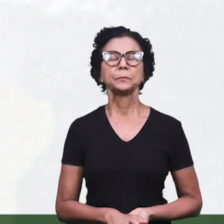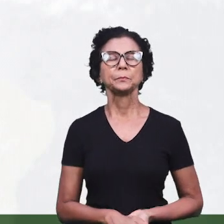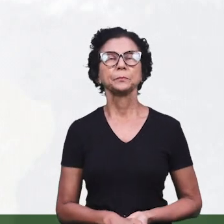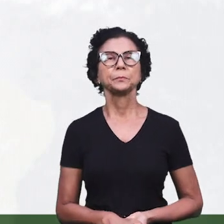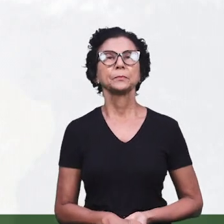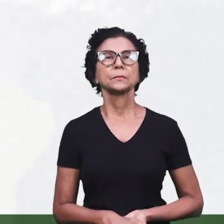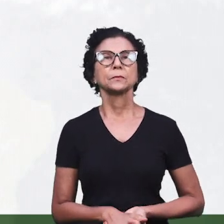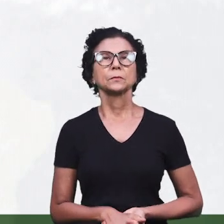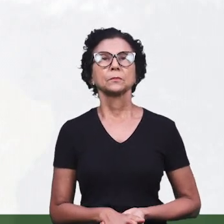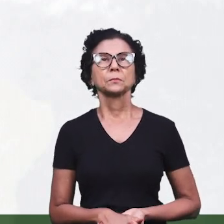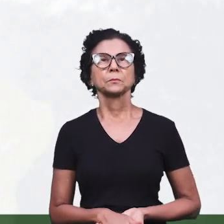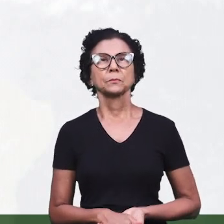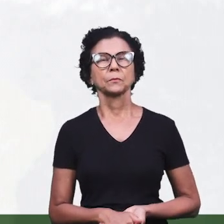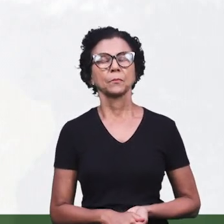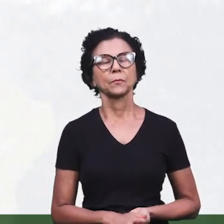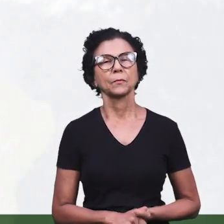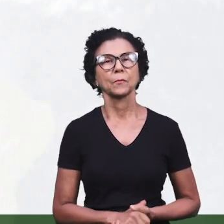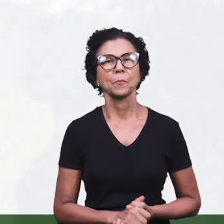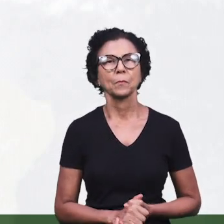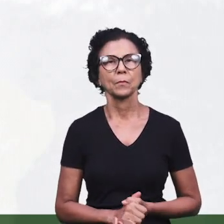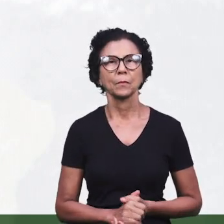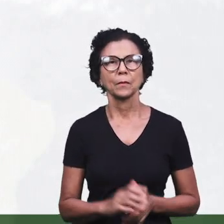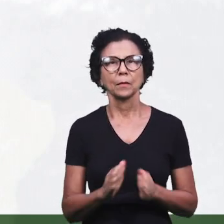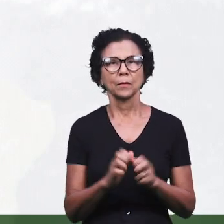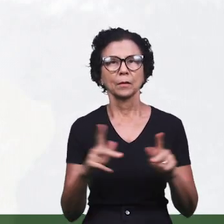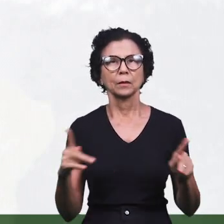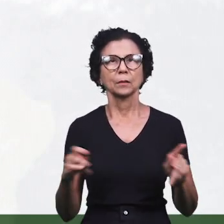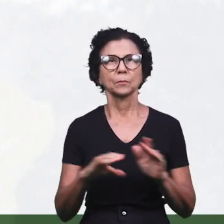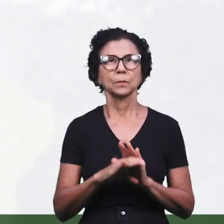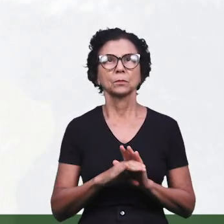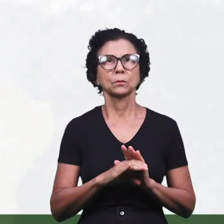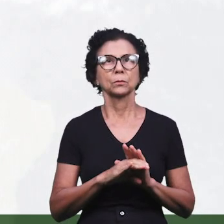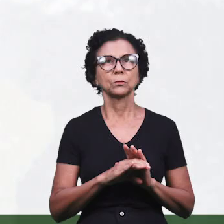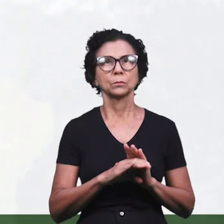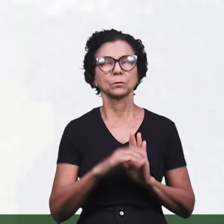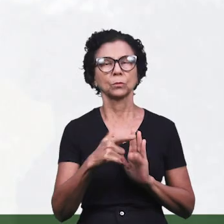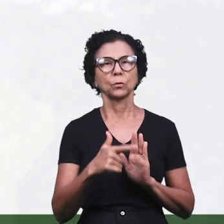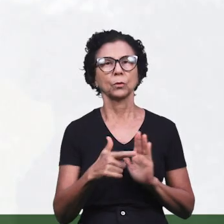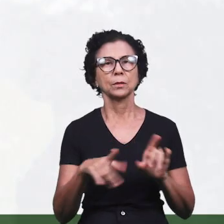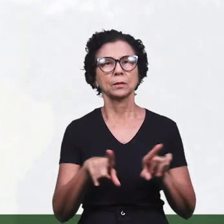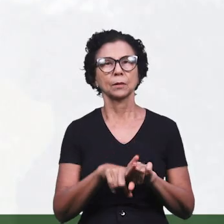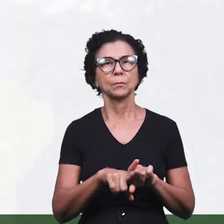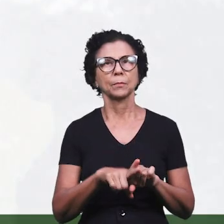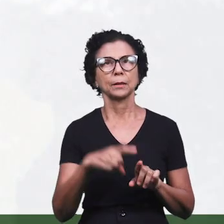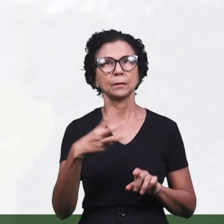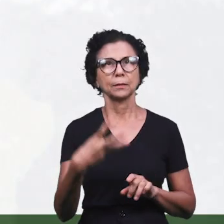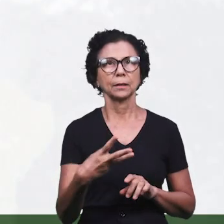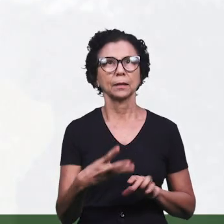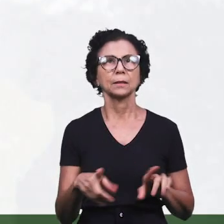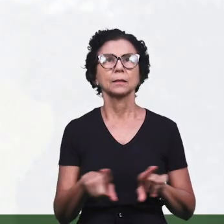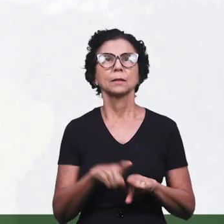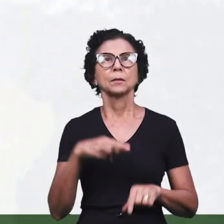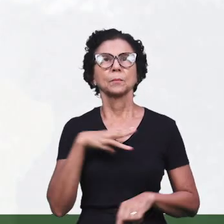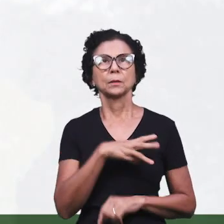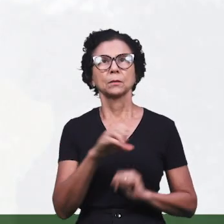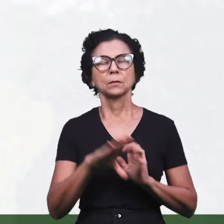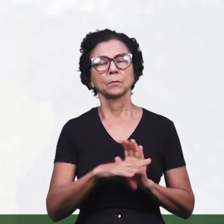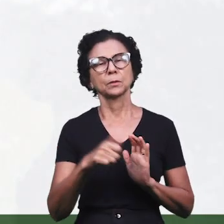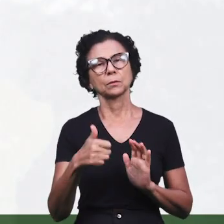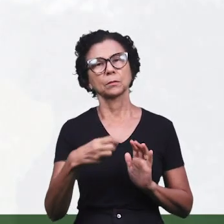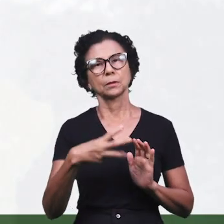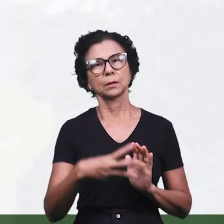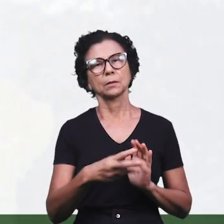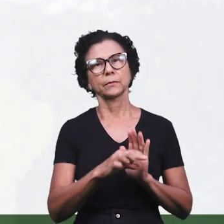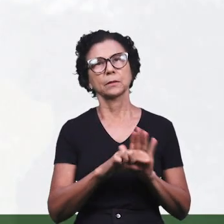arrebatamento. E a base hoje está no livro de Apocalipse, do capítulo 2, capítulo 3, e também em Mateus, capítulo 13,